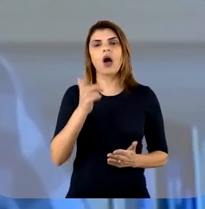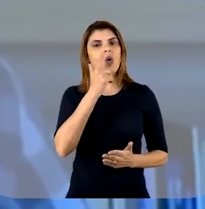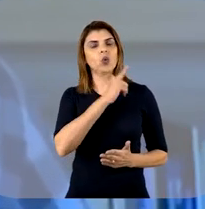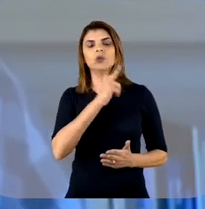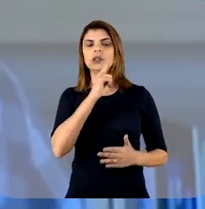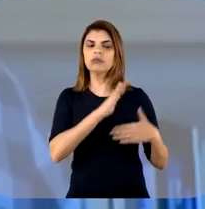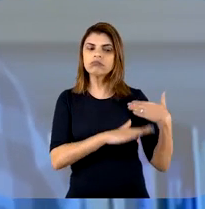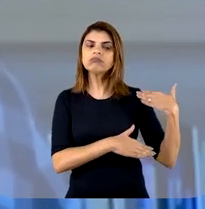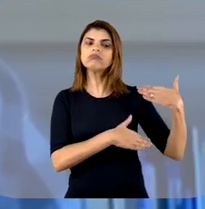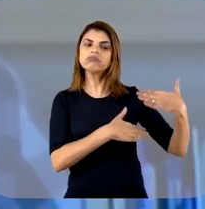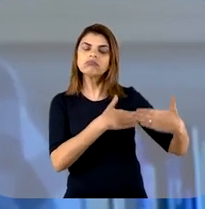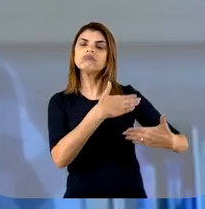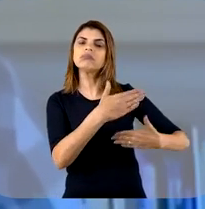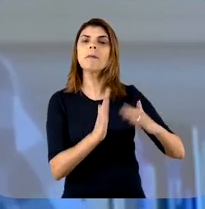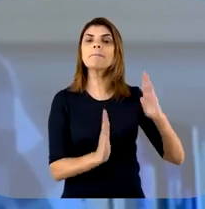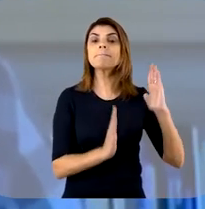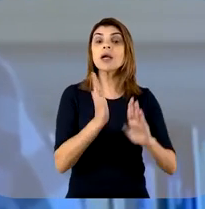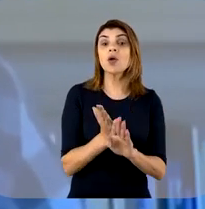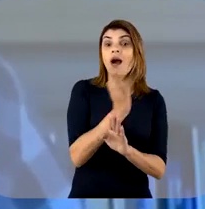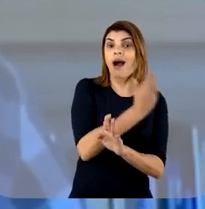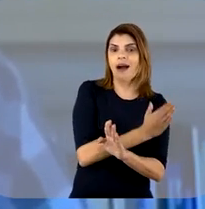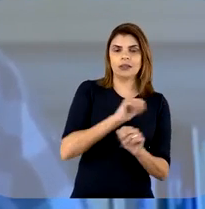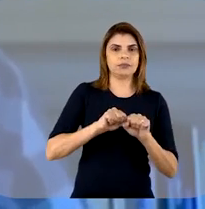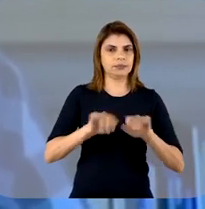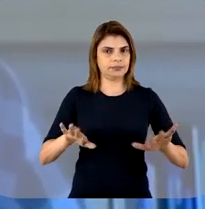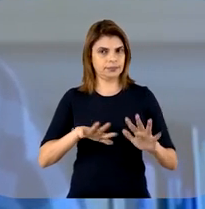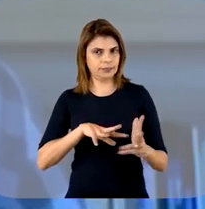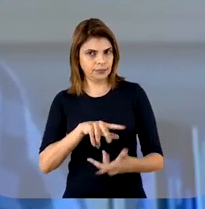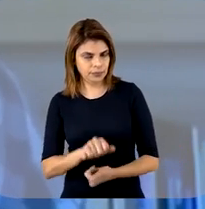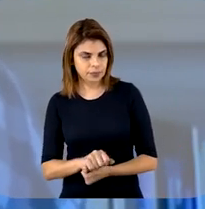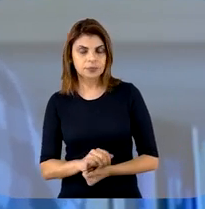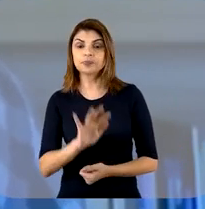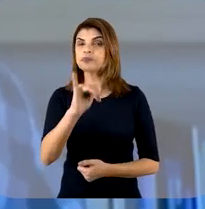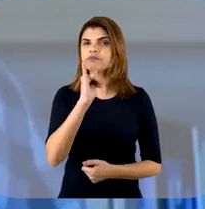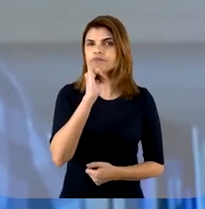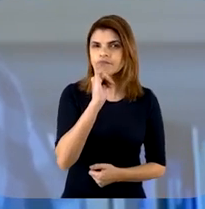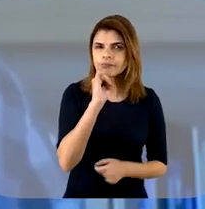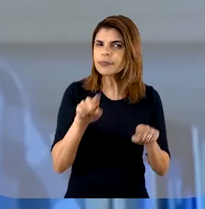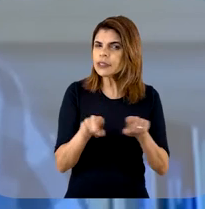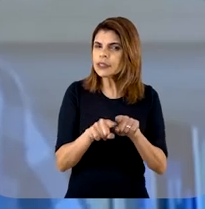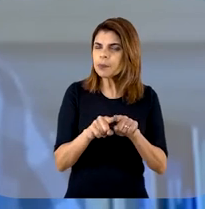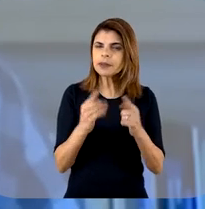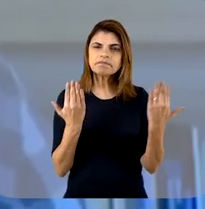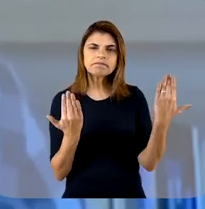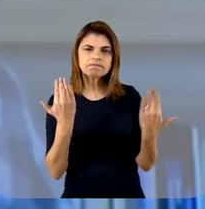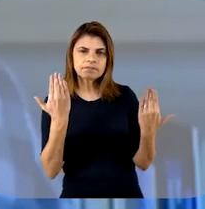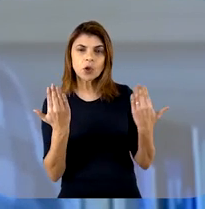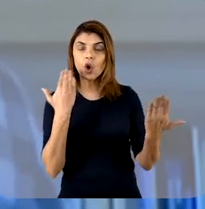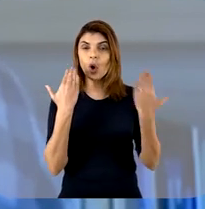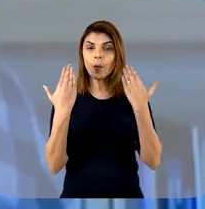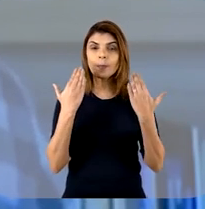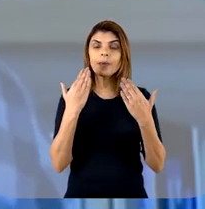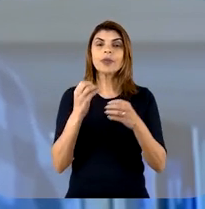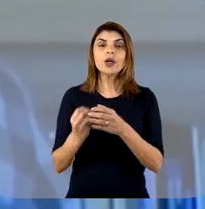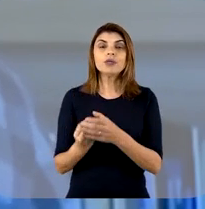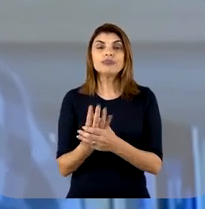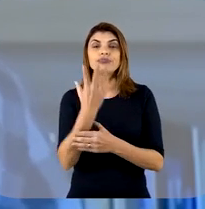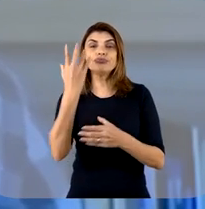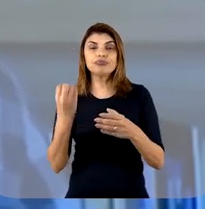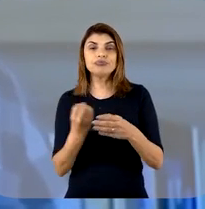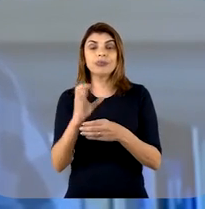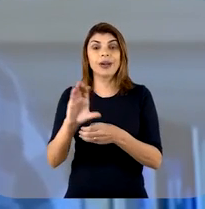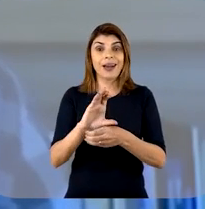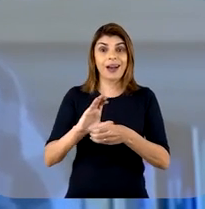do que estava no período antes da pandemia. Veja que uma forma de medir isso é a emissão de gás carbônico. A emissão